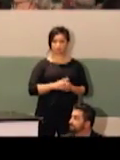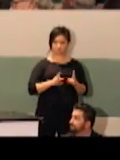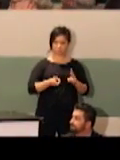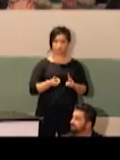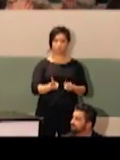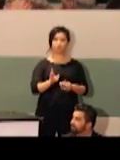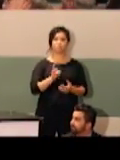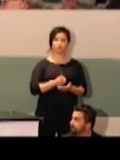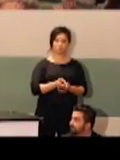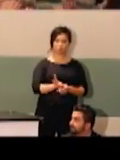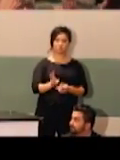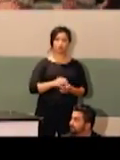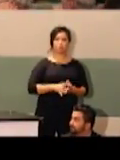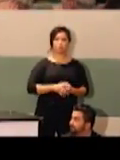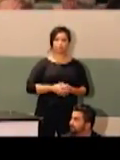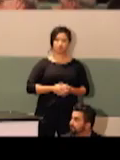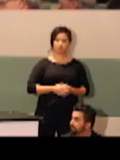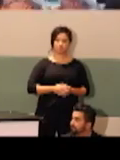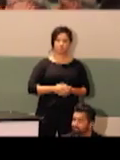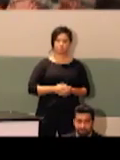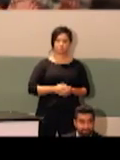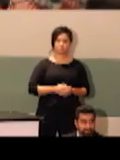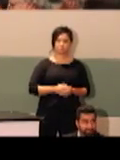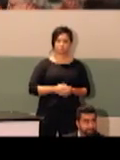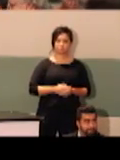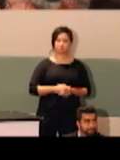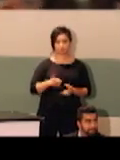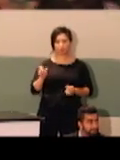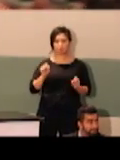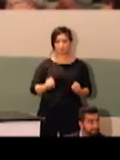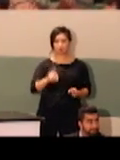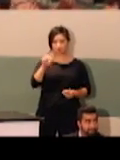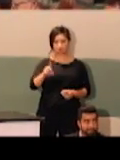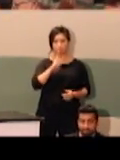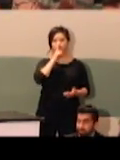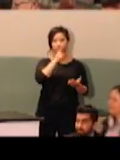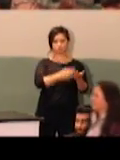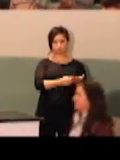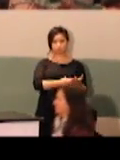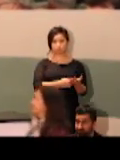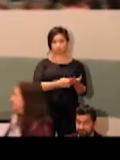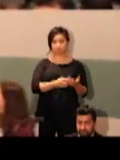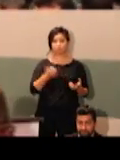Prosseguindo. Prosseguindo. Prosseguindo, por favor.